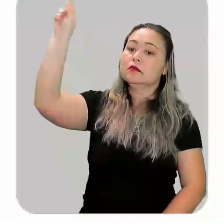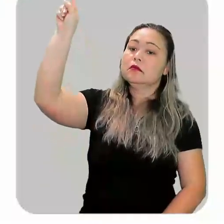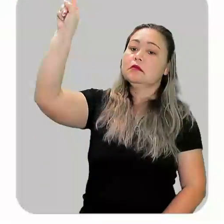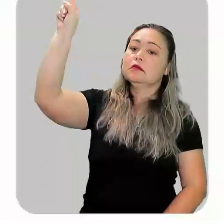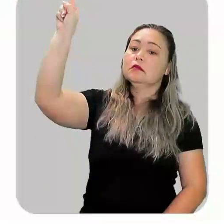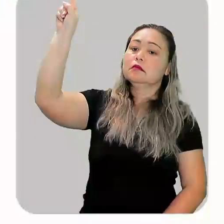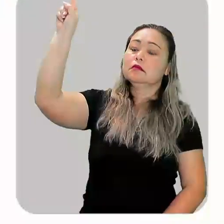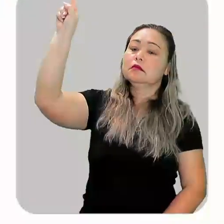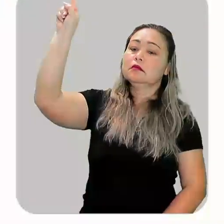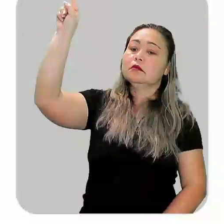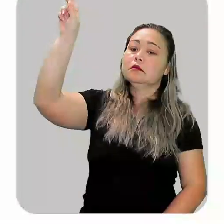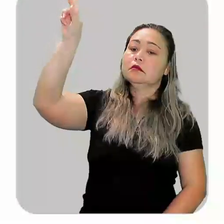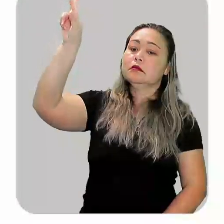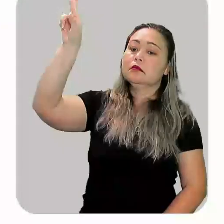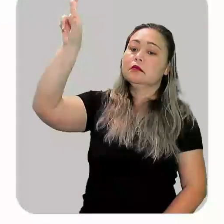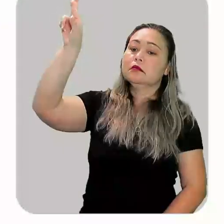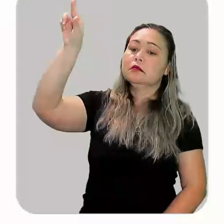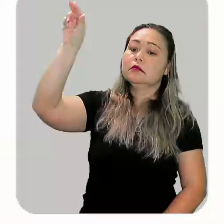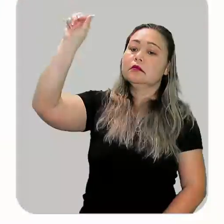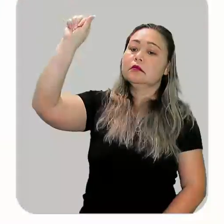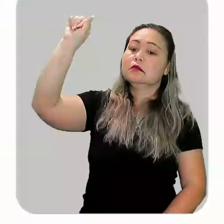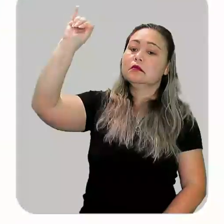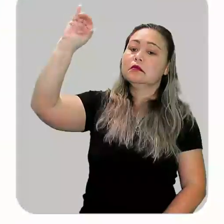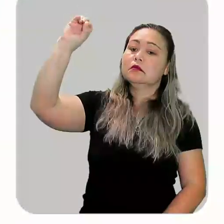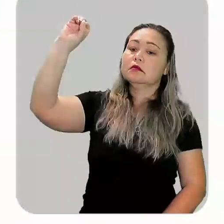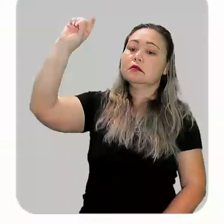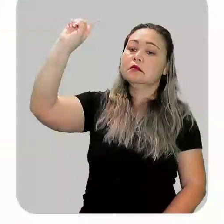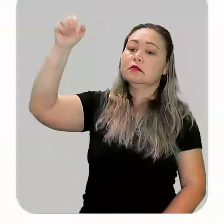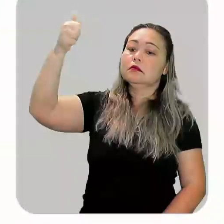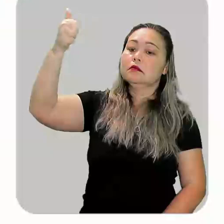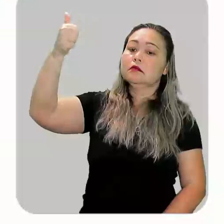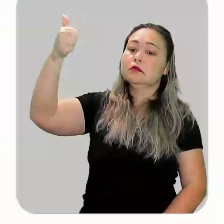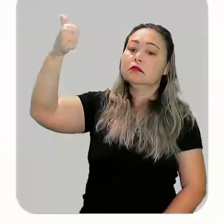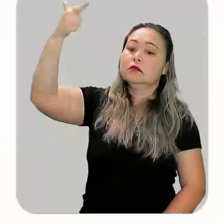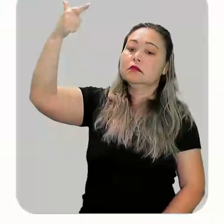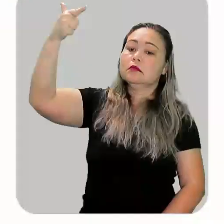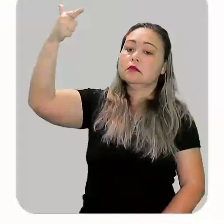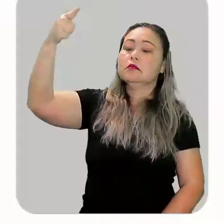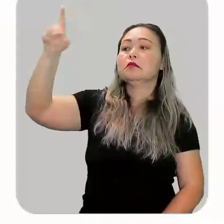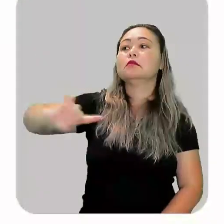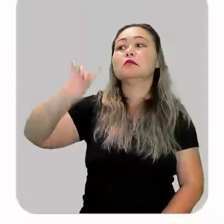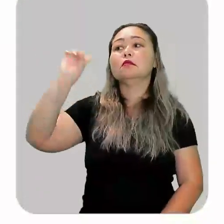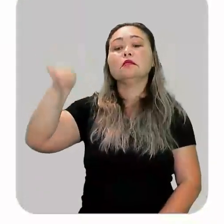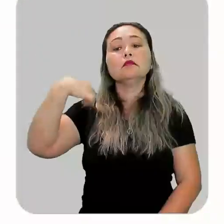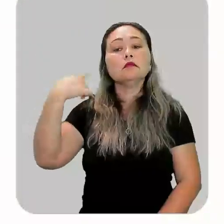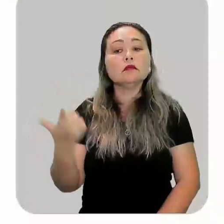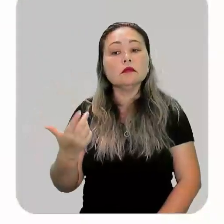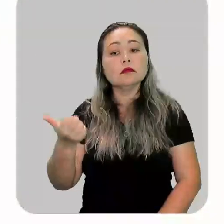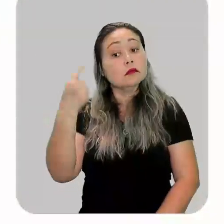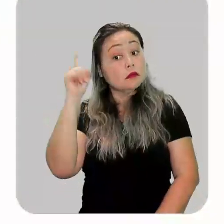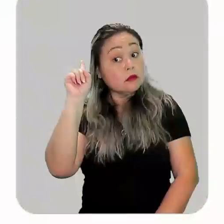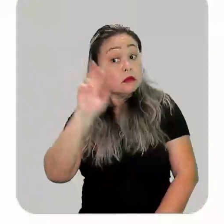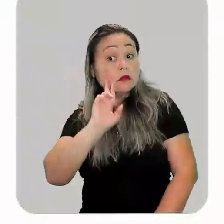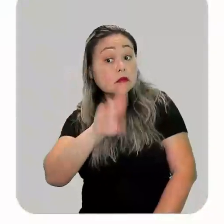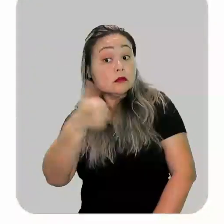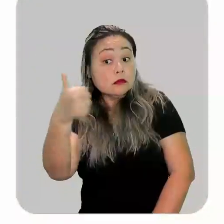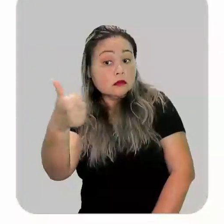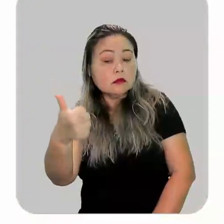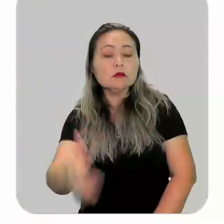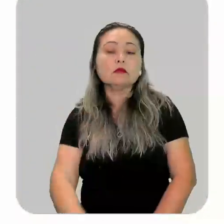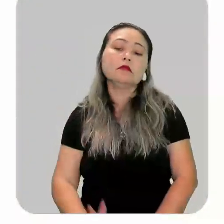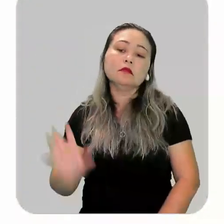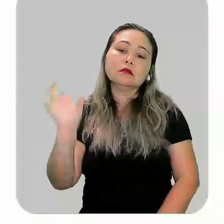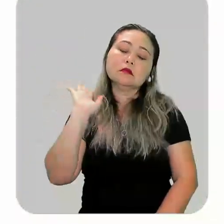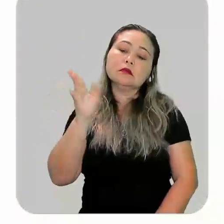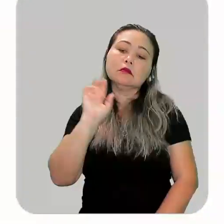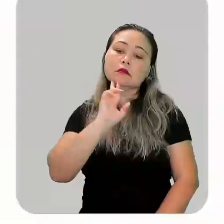e colocar ele aqui, né? O nosso raio é 1 ao quadrado. E 1 ao quadrado é 1, né? Então essa já